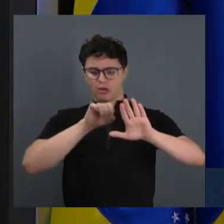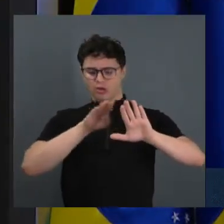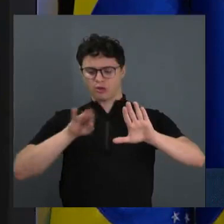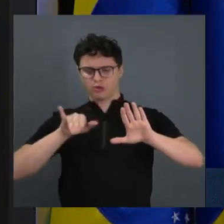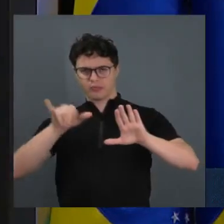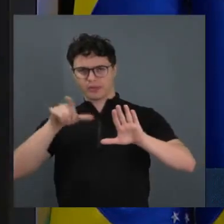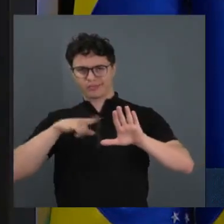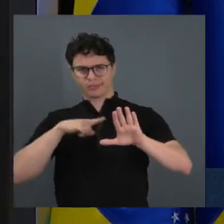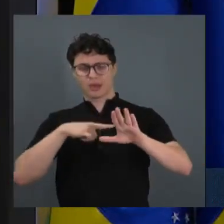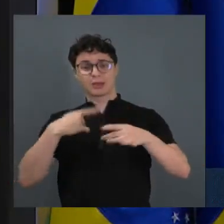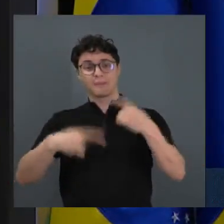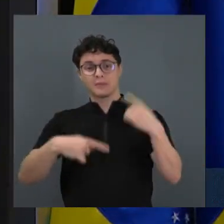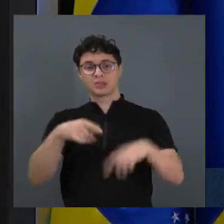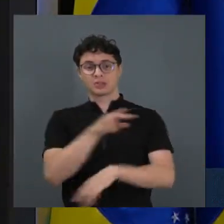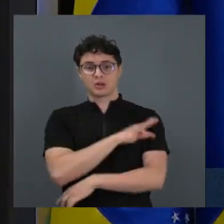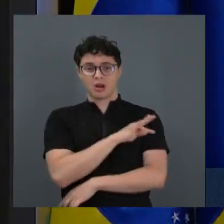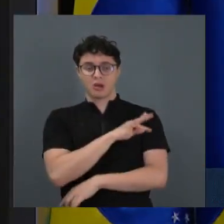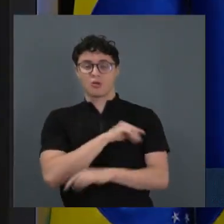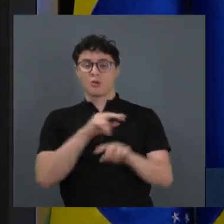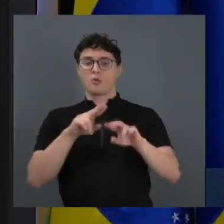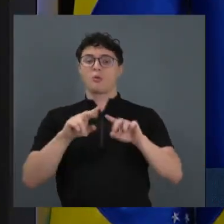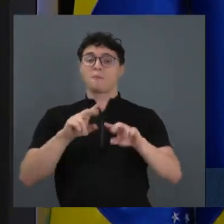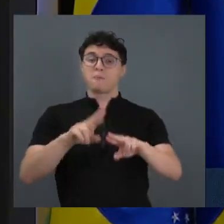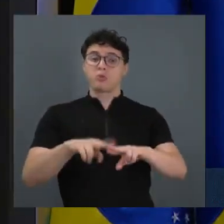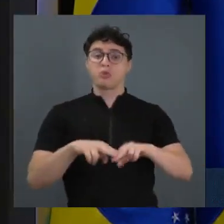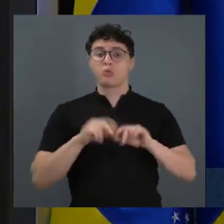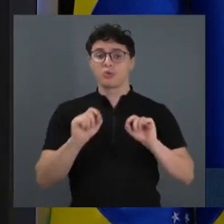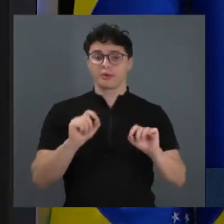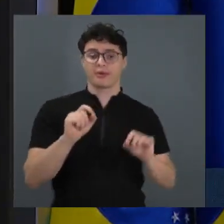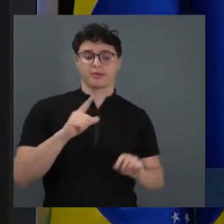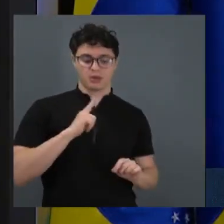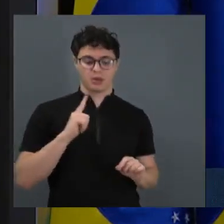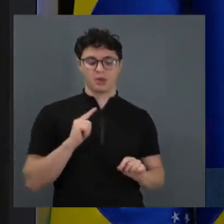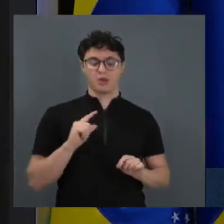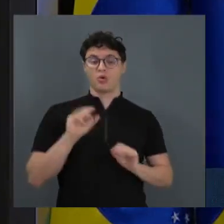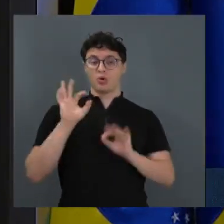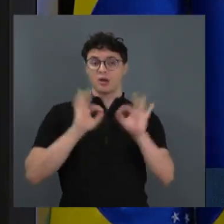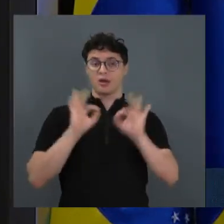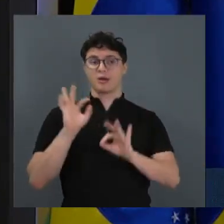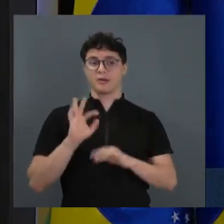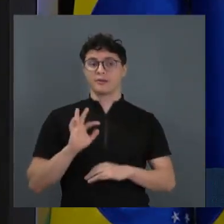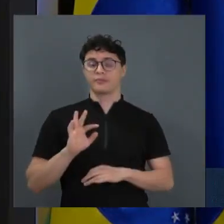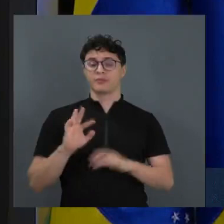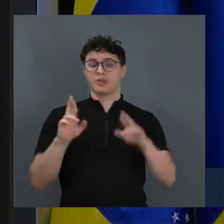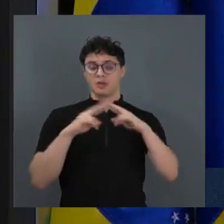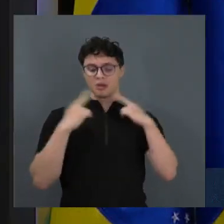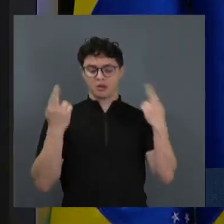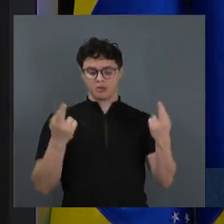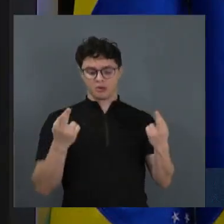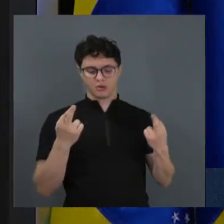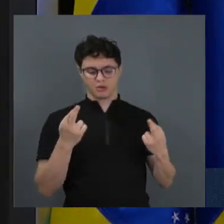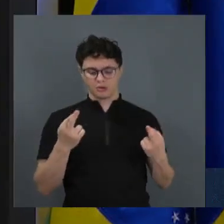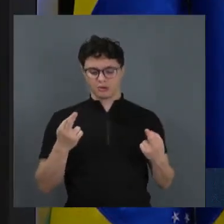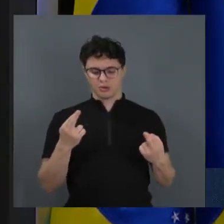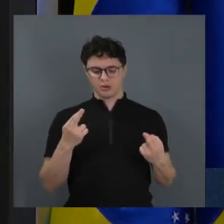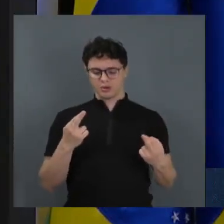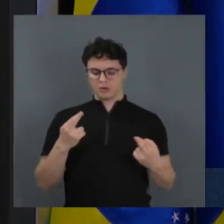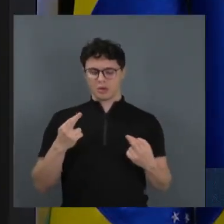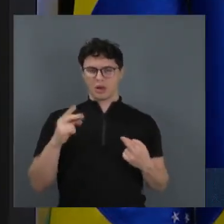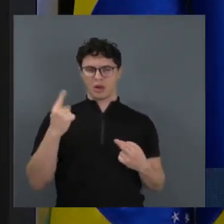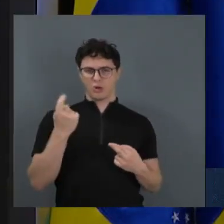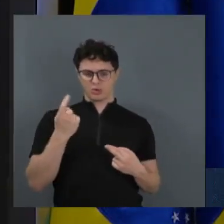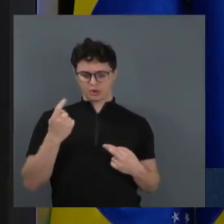debate técnico. Por isso que a realização de audiências públicas, como a única que ocorreu